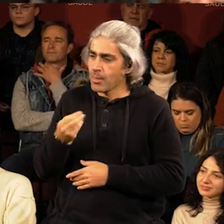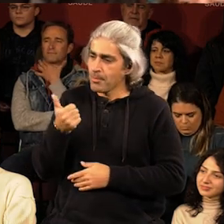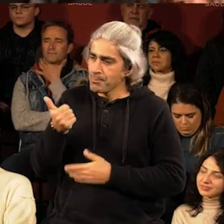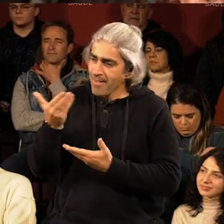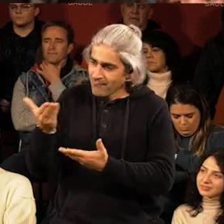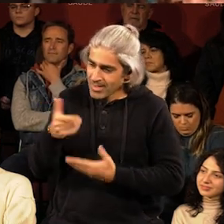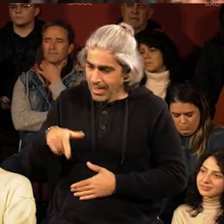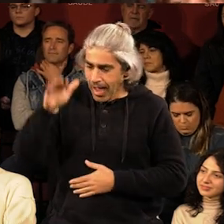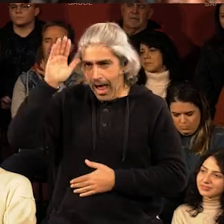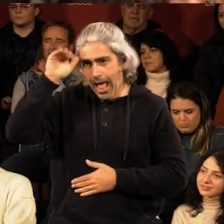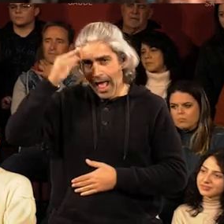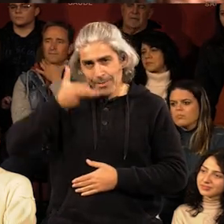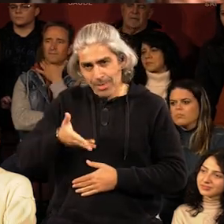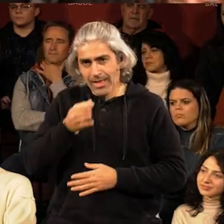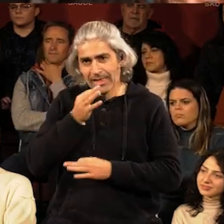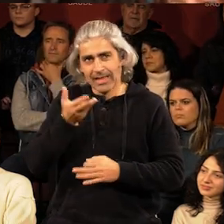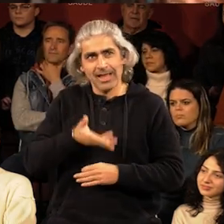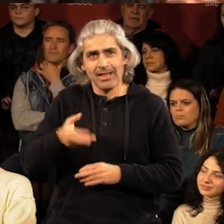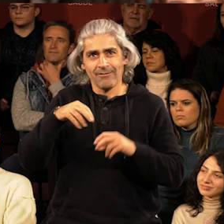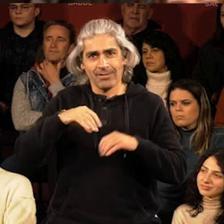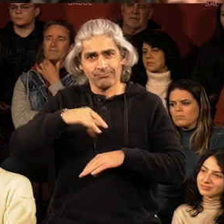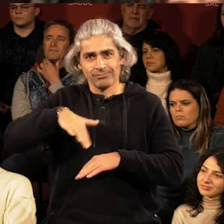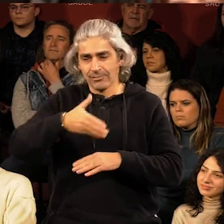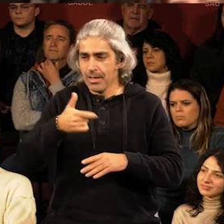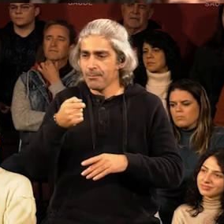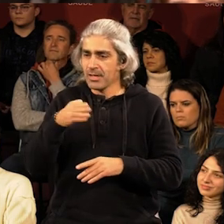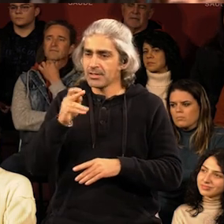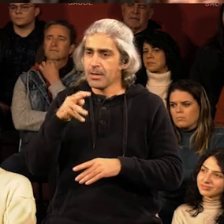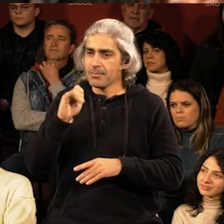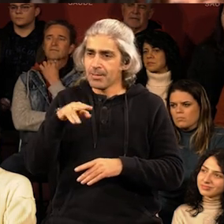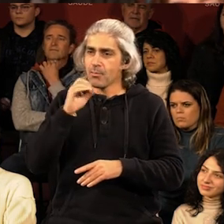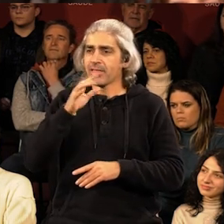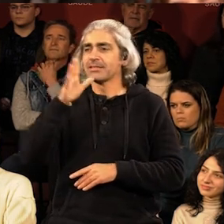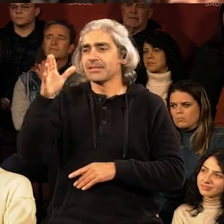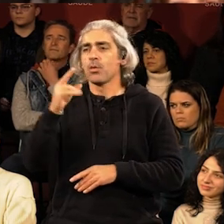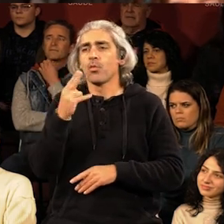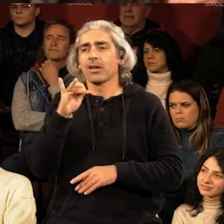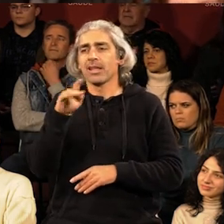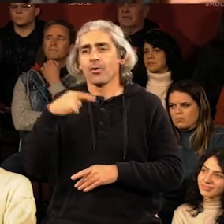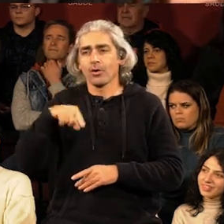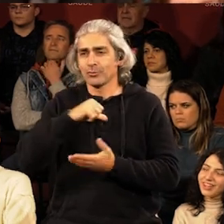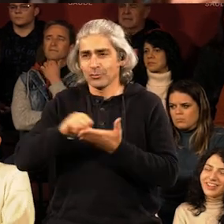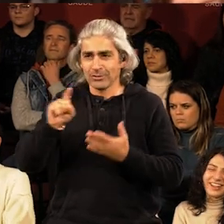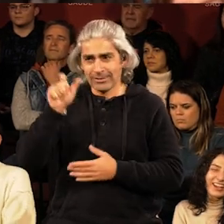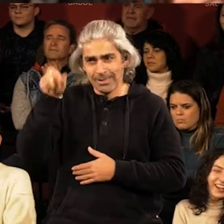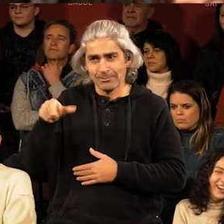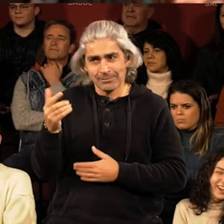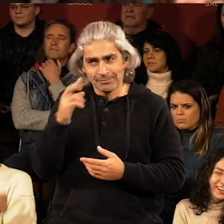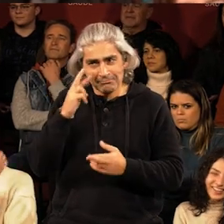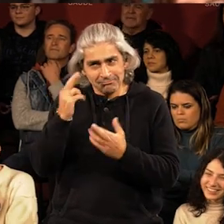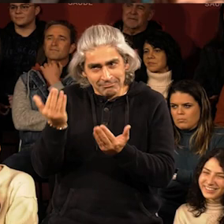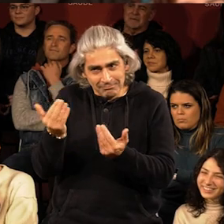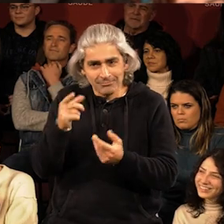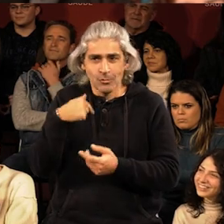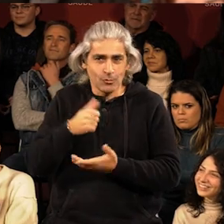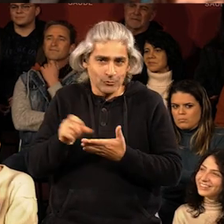à Almada e esta Nossa incrível Benjamim podes dizer ao úria que Não desistimos dele eu não desisto Tu